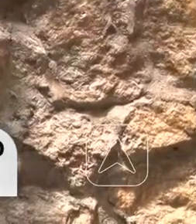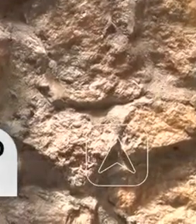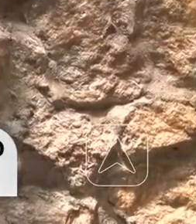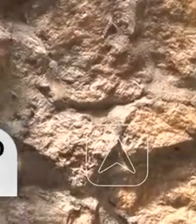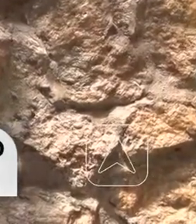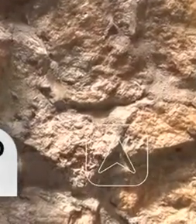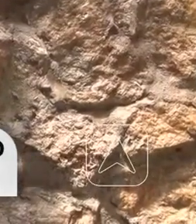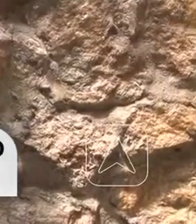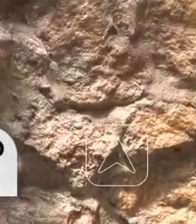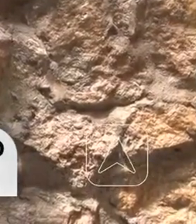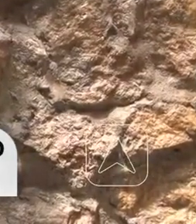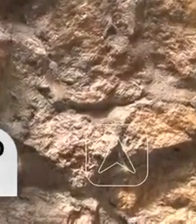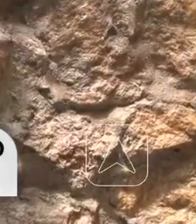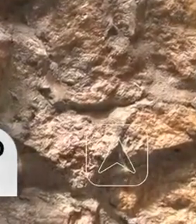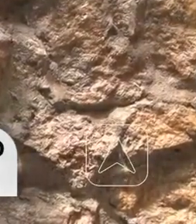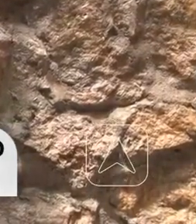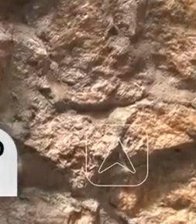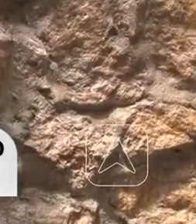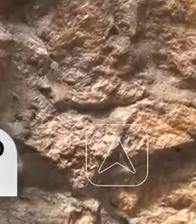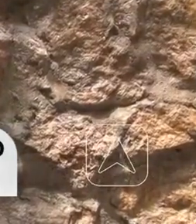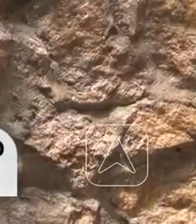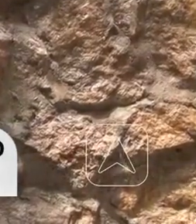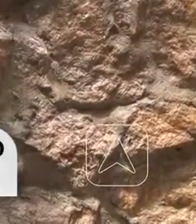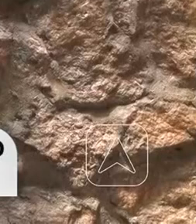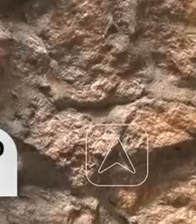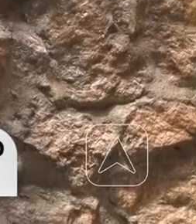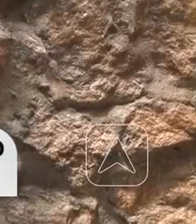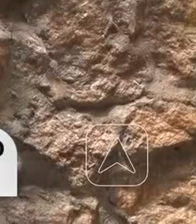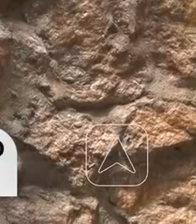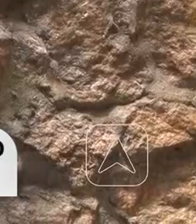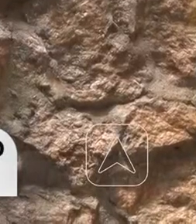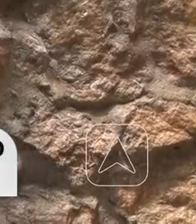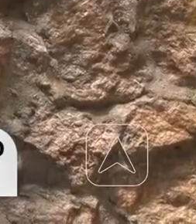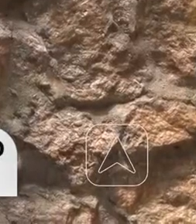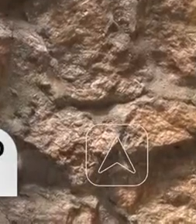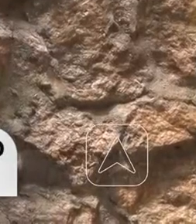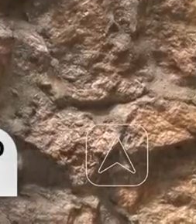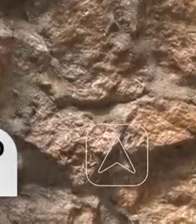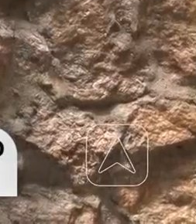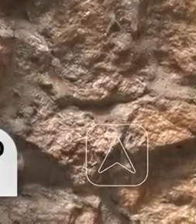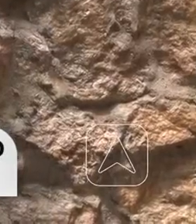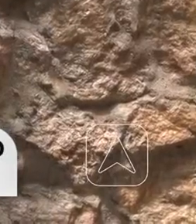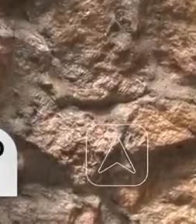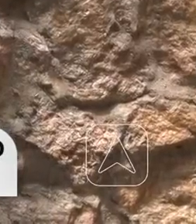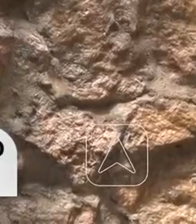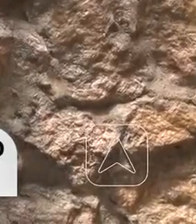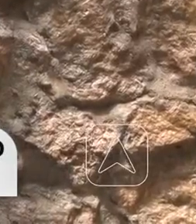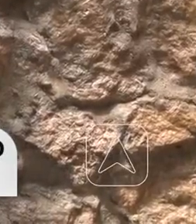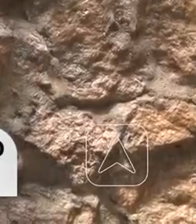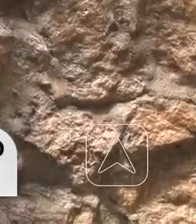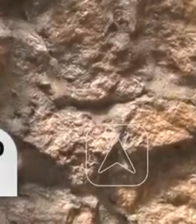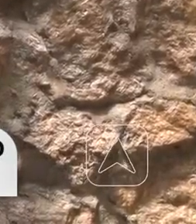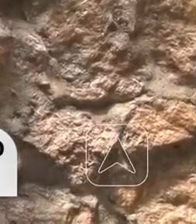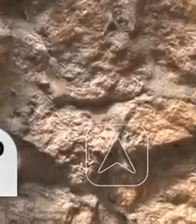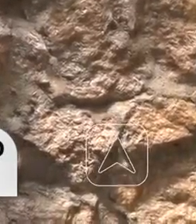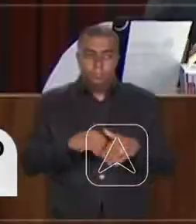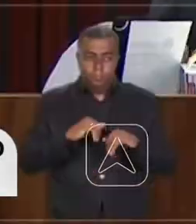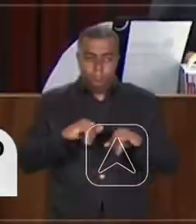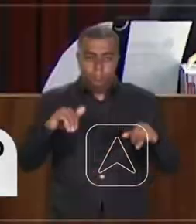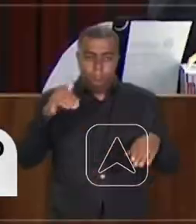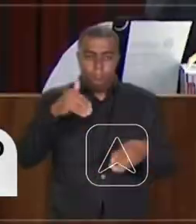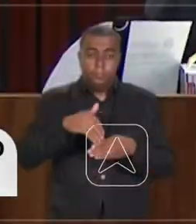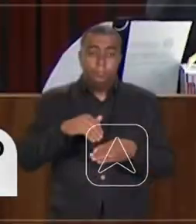de todos os partidos, incluindo o Partido Progressistas, que foi o responsável pela fraude à cota de gênero.